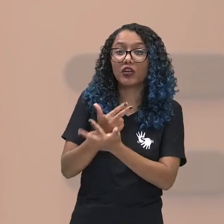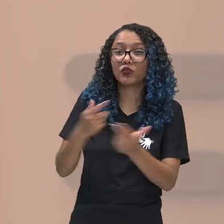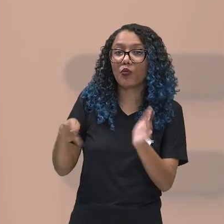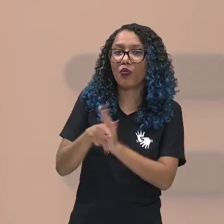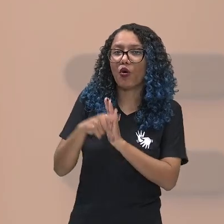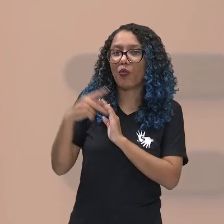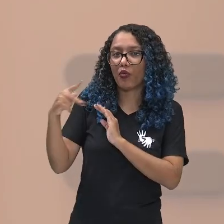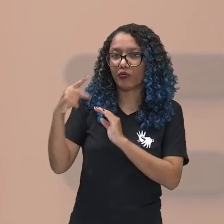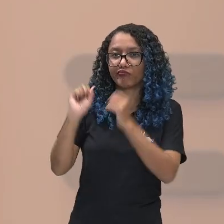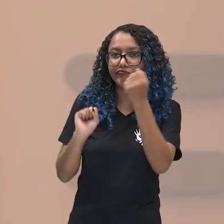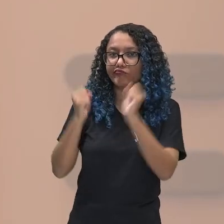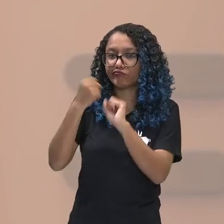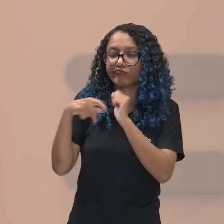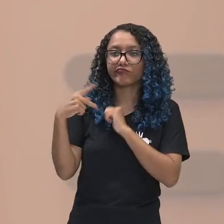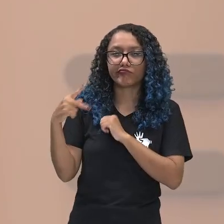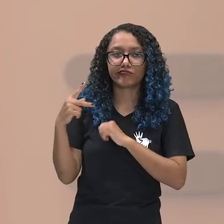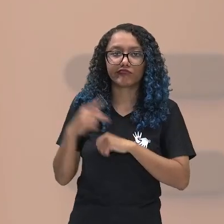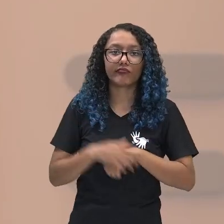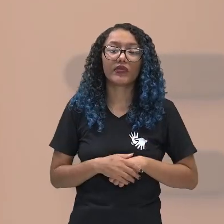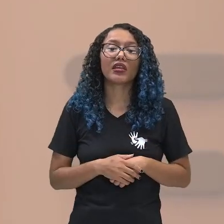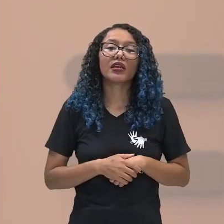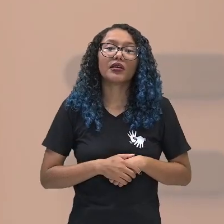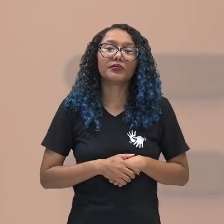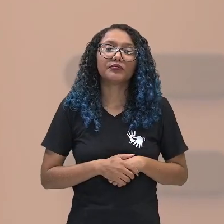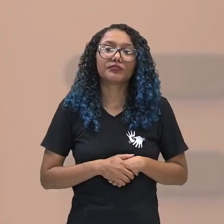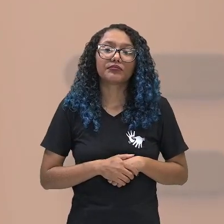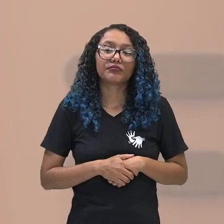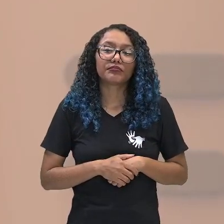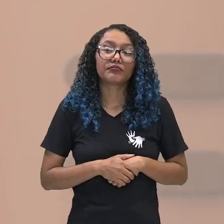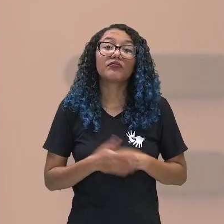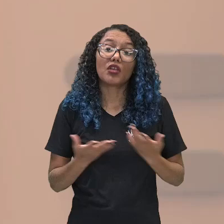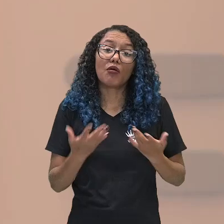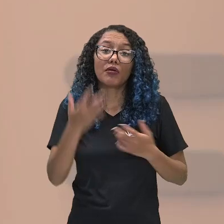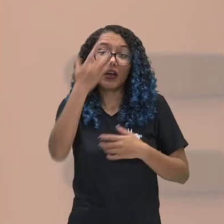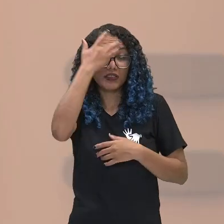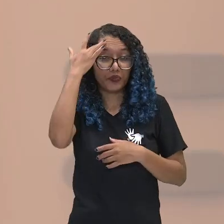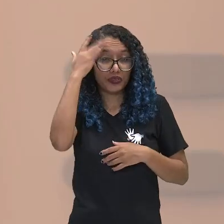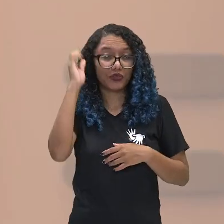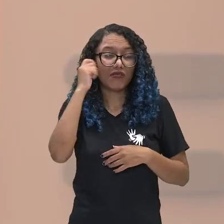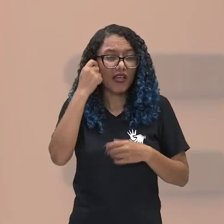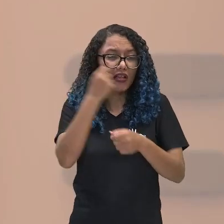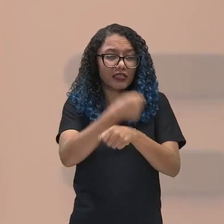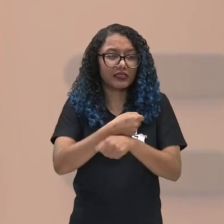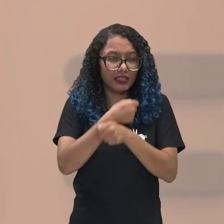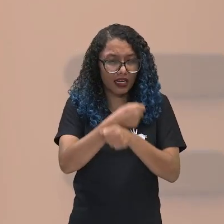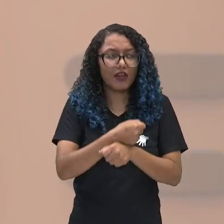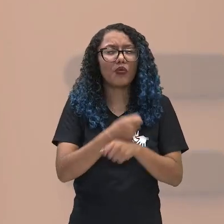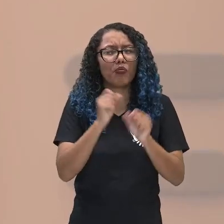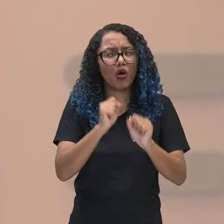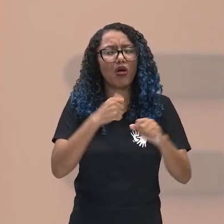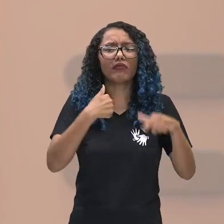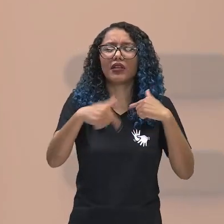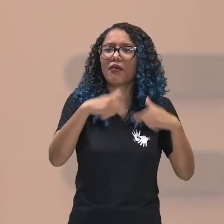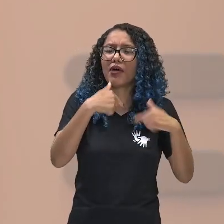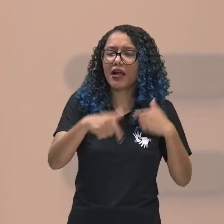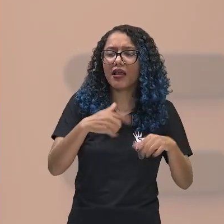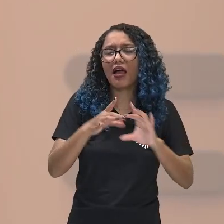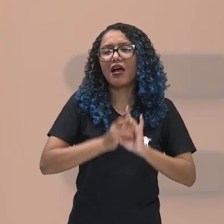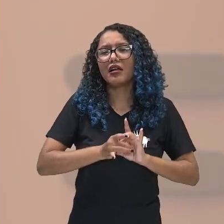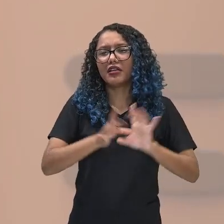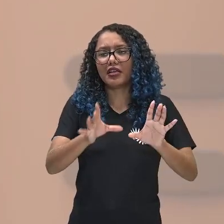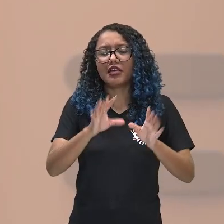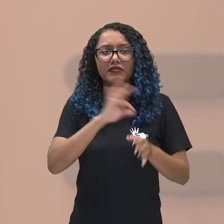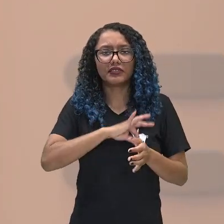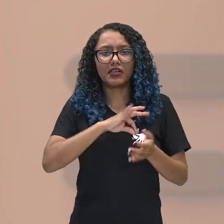os ex-escravizados, eles passariam, então, a trabalhar recebendo um salário como trabalhadores e teriam,